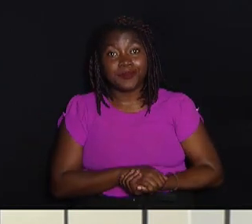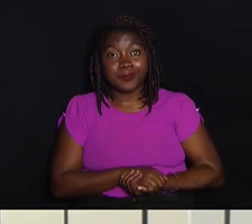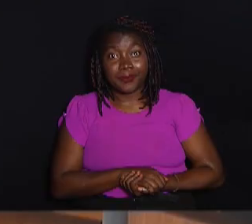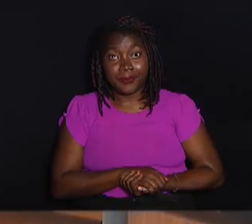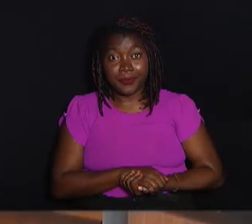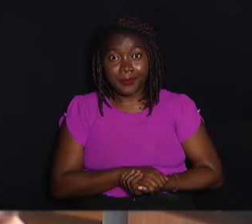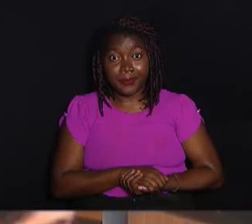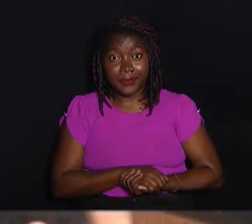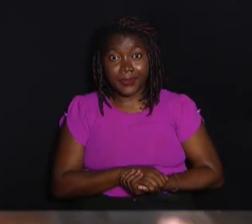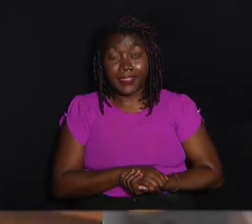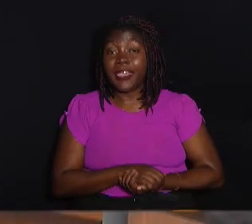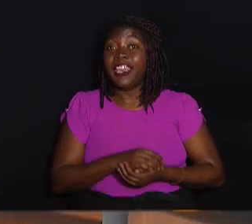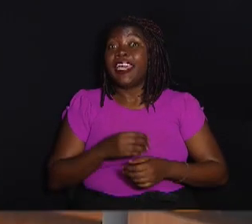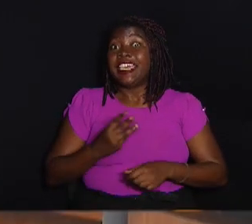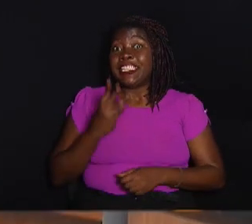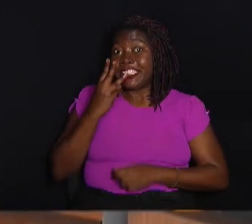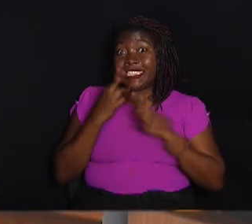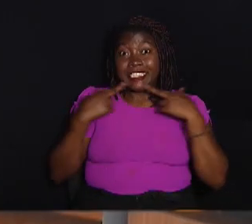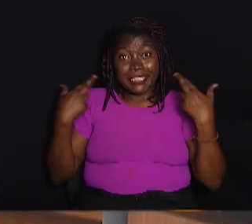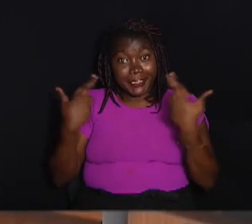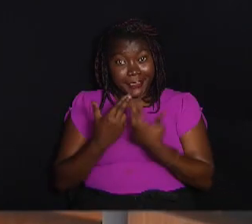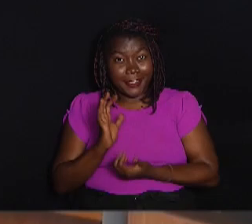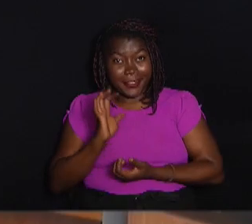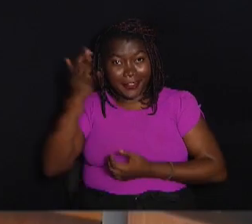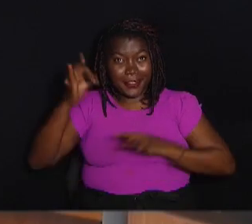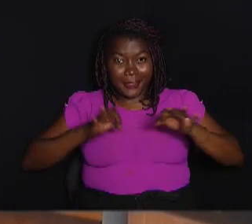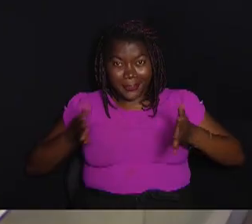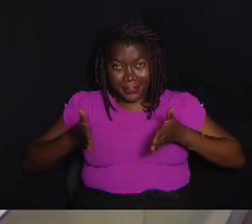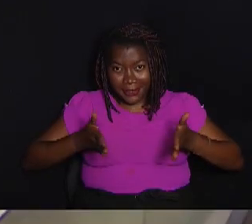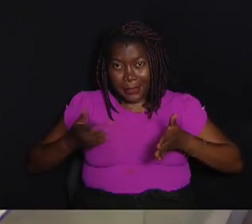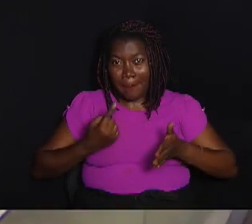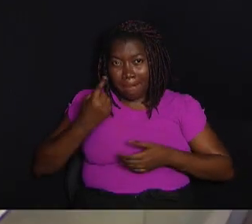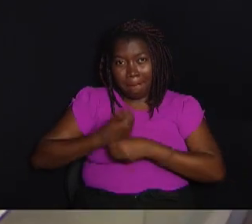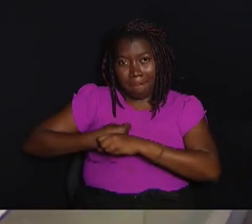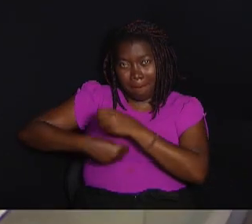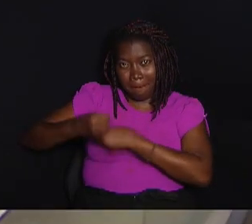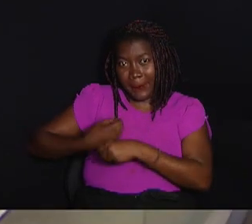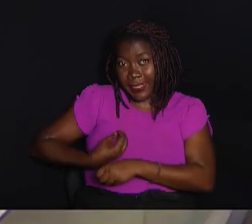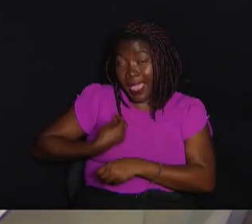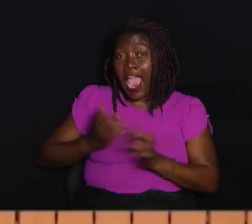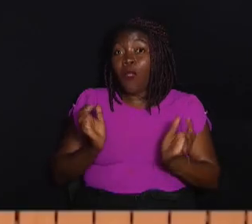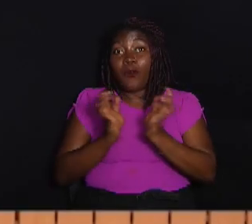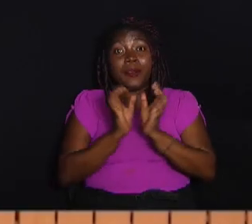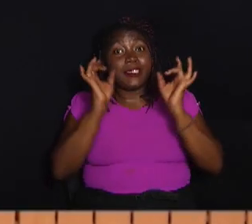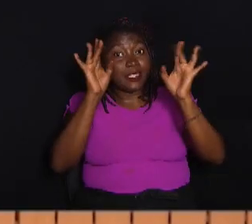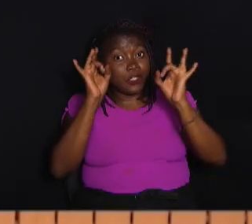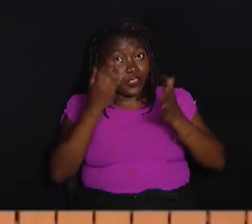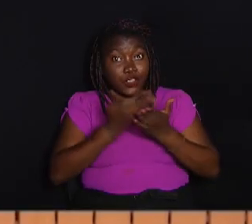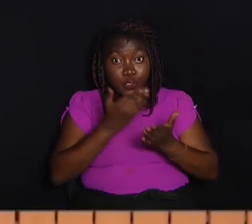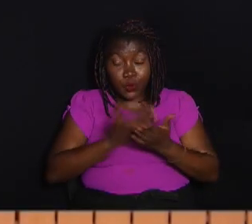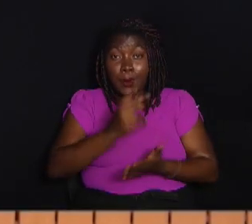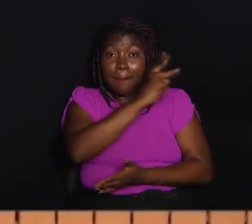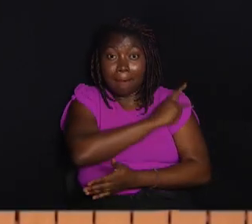Campinas em três reuniões realizadas durante o seu primeiro ano de existência a comissão especial de estudos presidida pelo